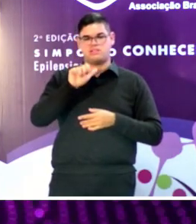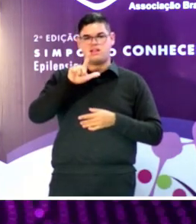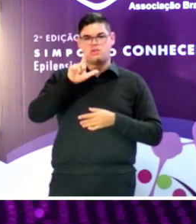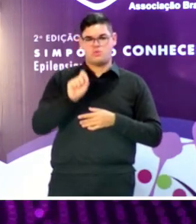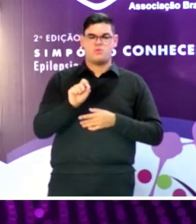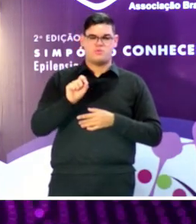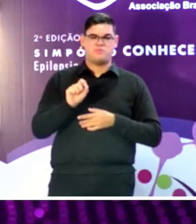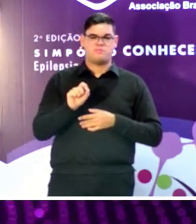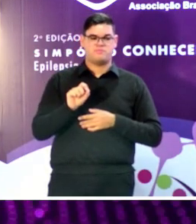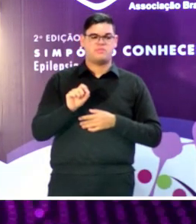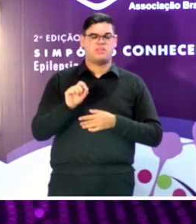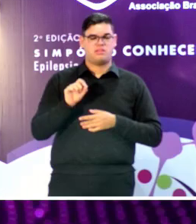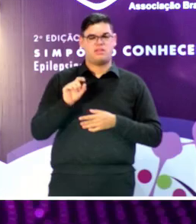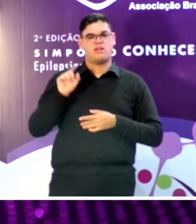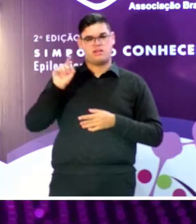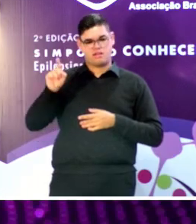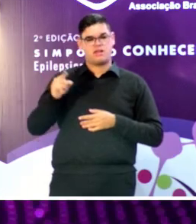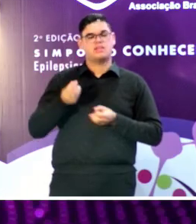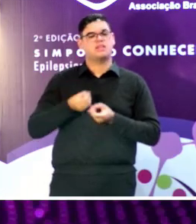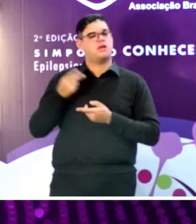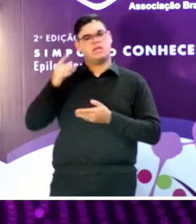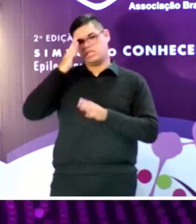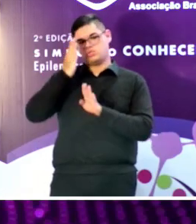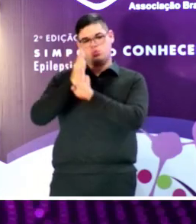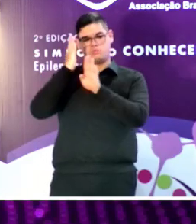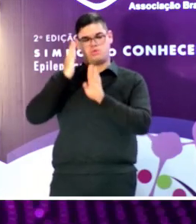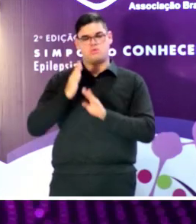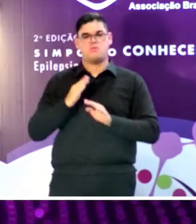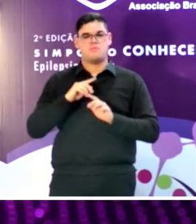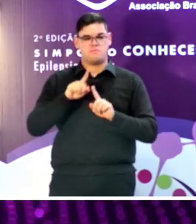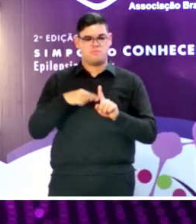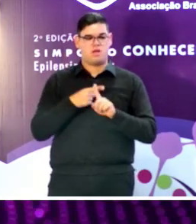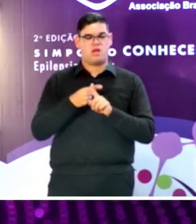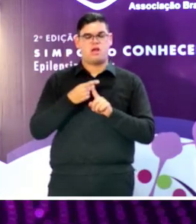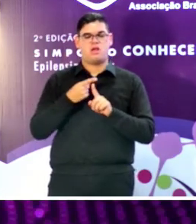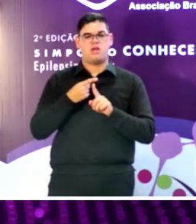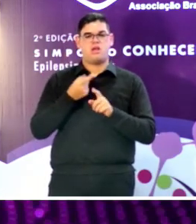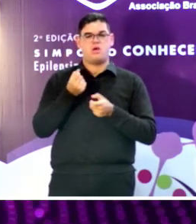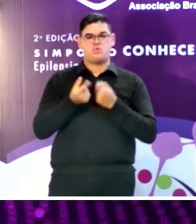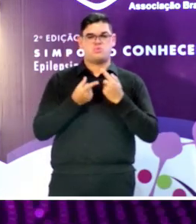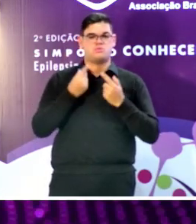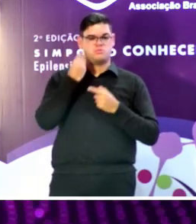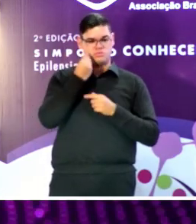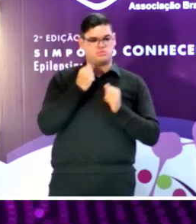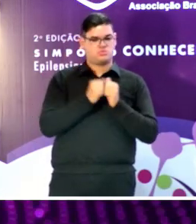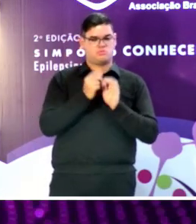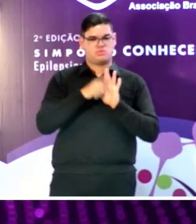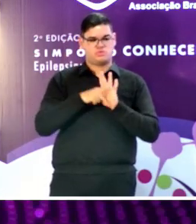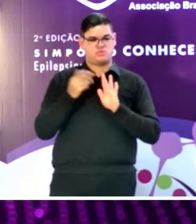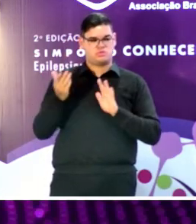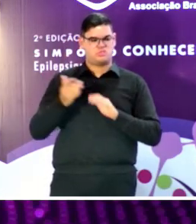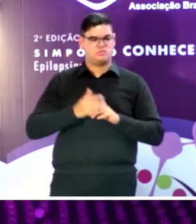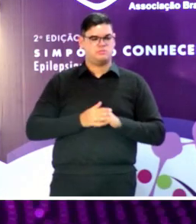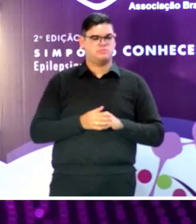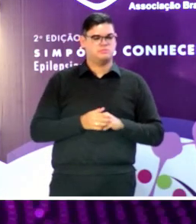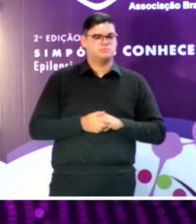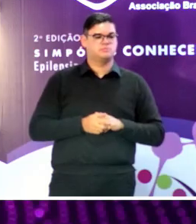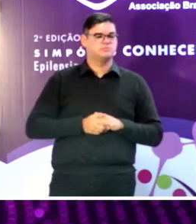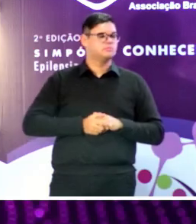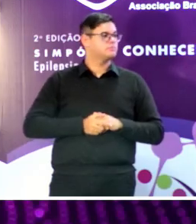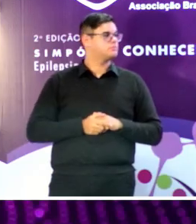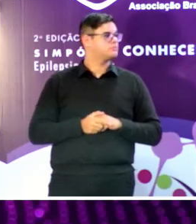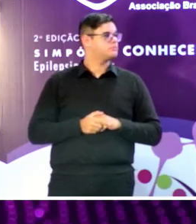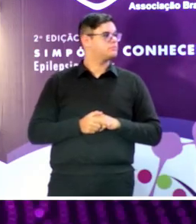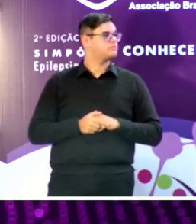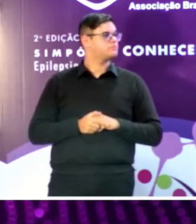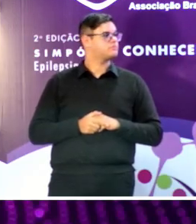na Universidade de Leeds, conduzindo mais alguns experimentos com esse projeto. E aí,